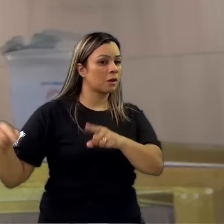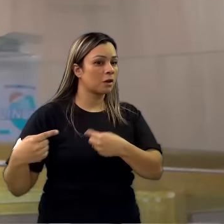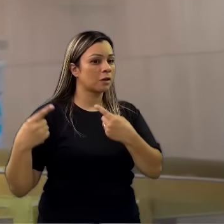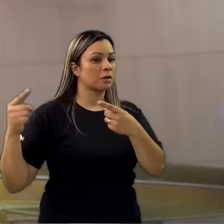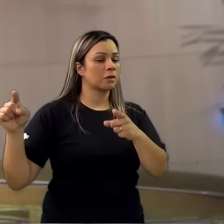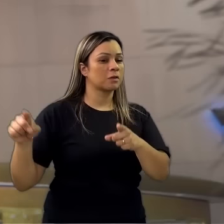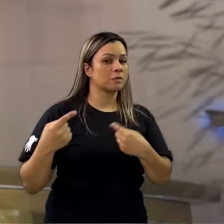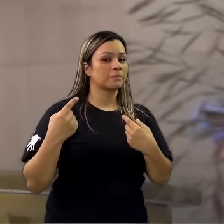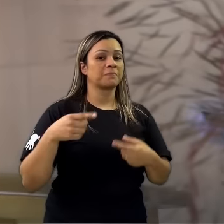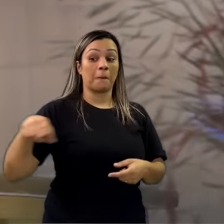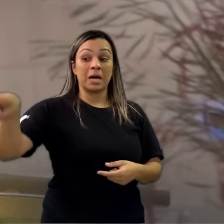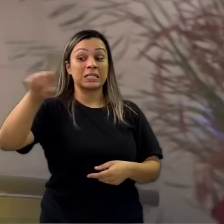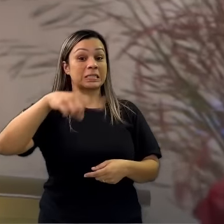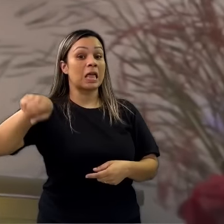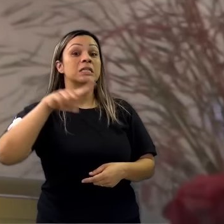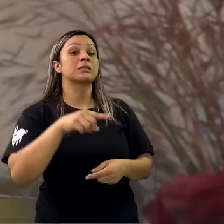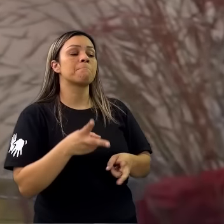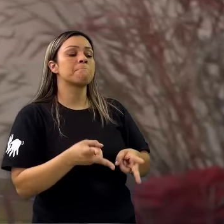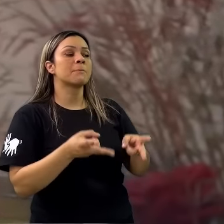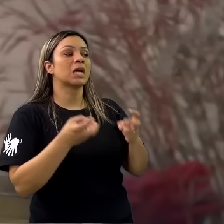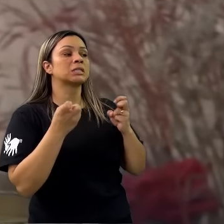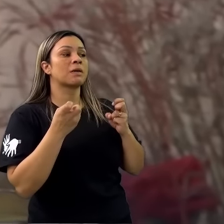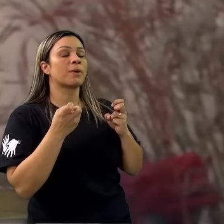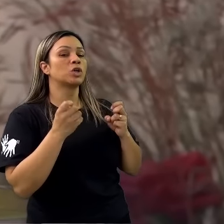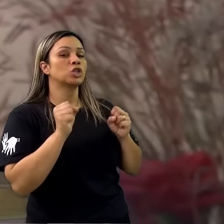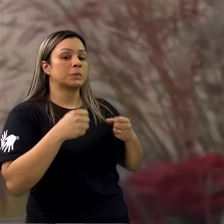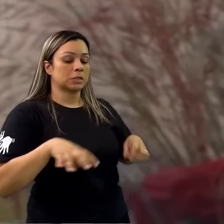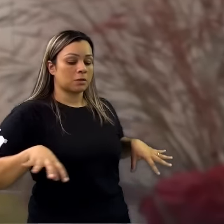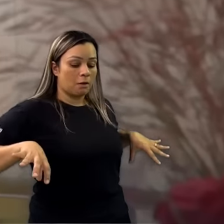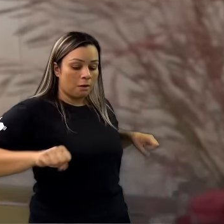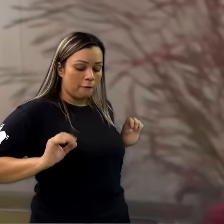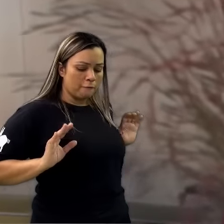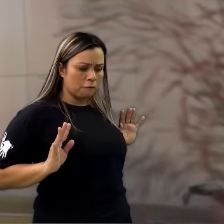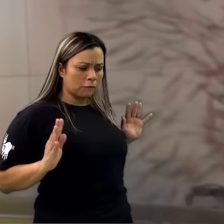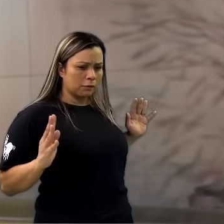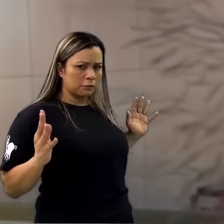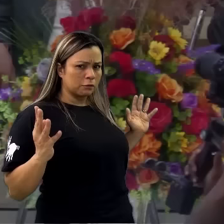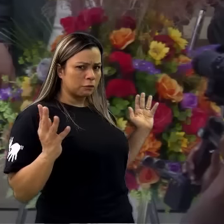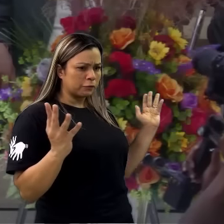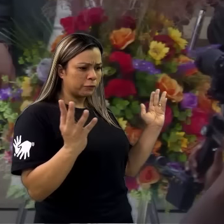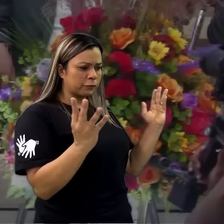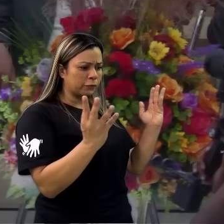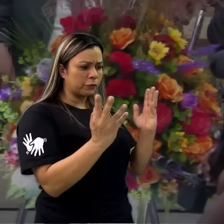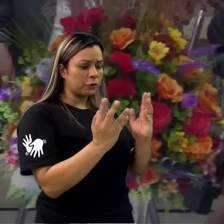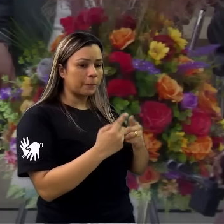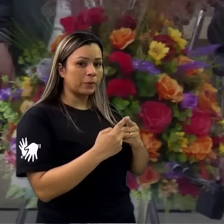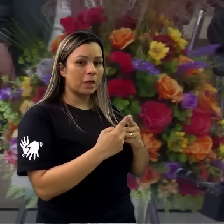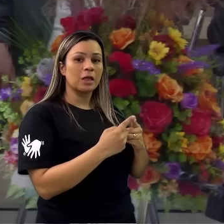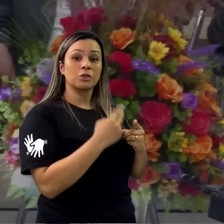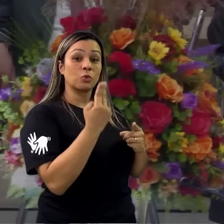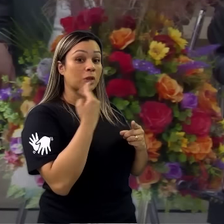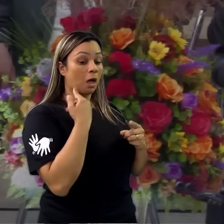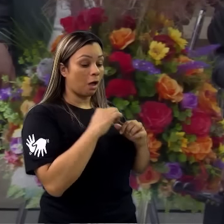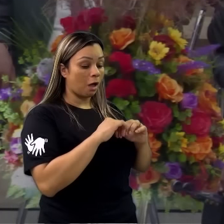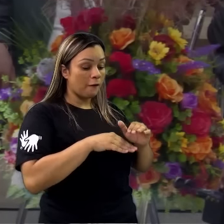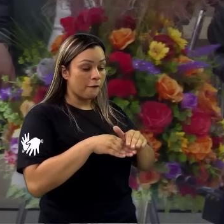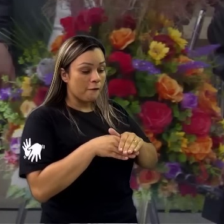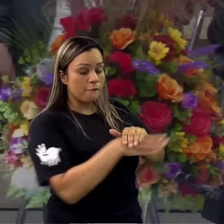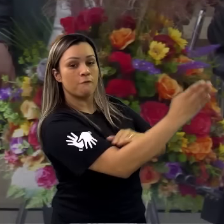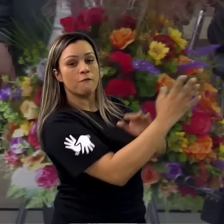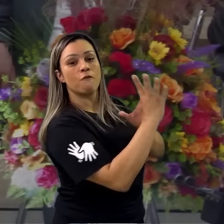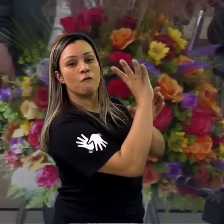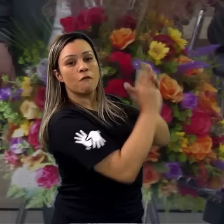a roda aberta eles foge eles falaram fecha na roda aqui dentro da roda eles não foge Paulo olhou para uma brecha e não achou uma brecha na roda e diz o